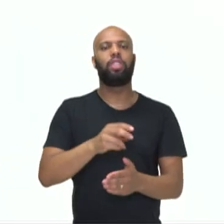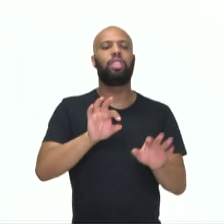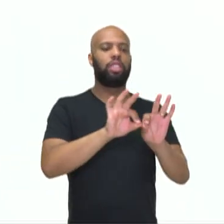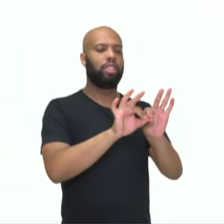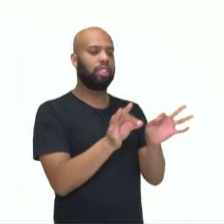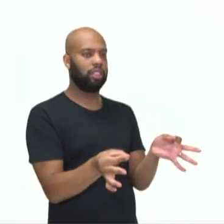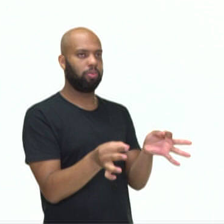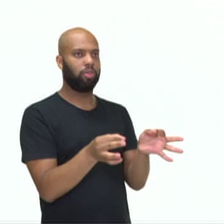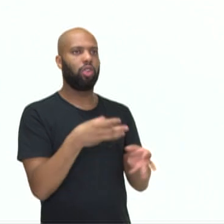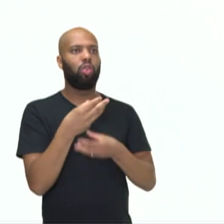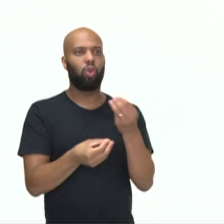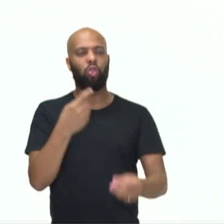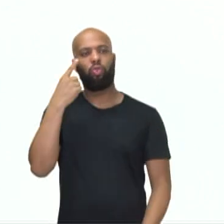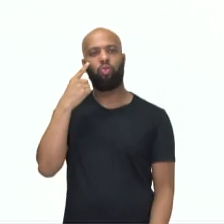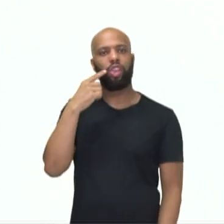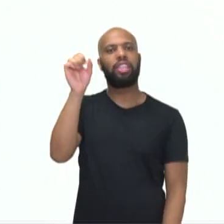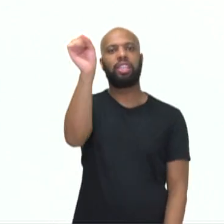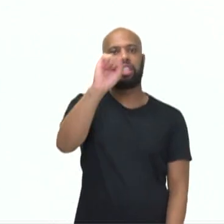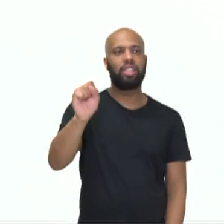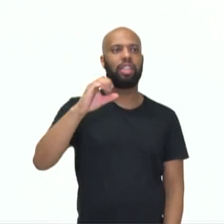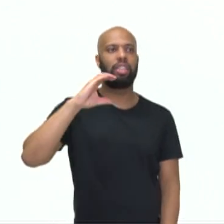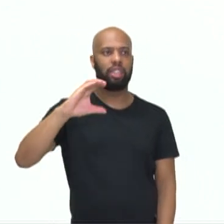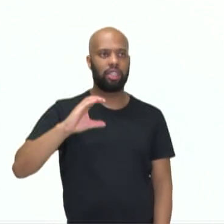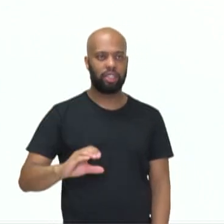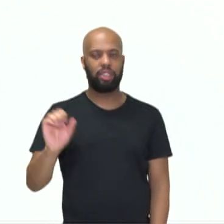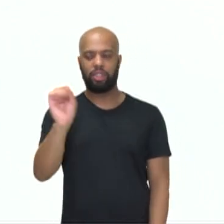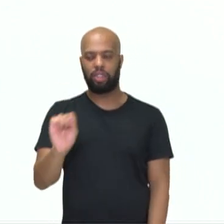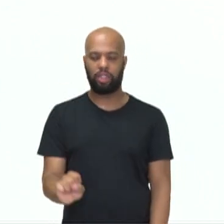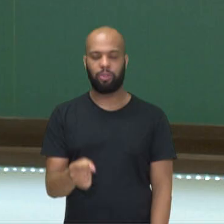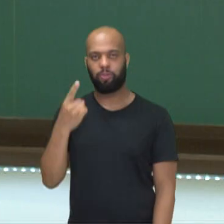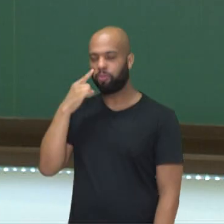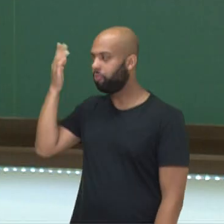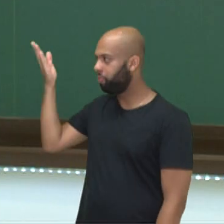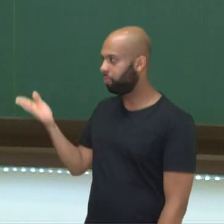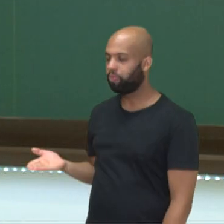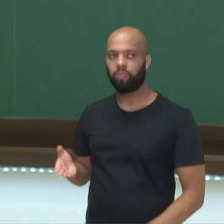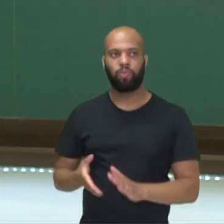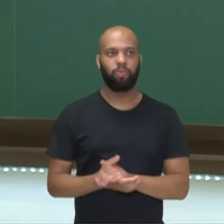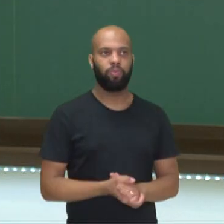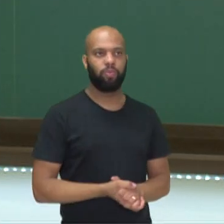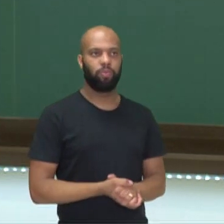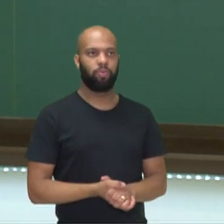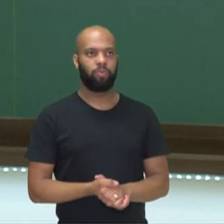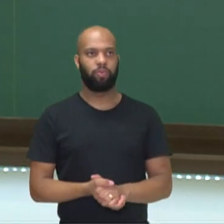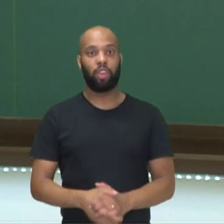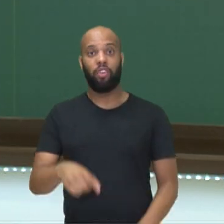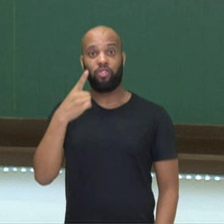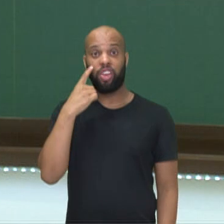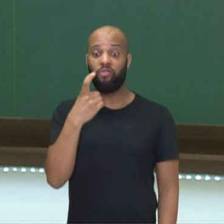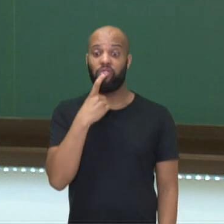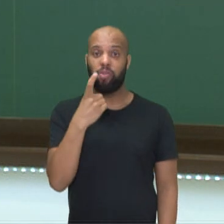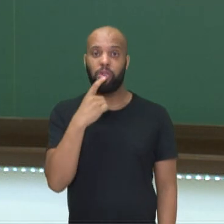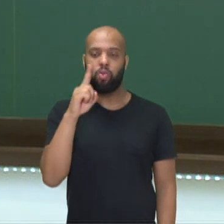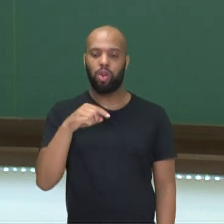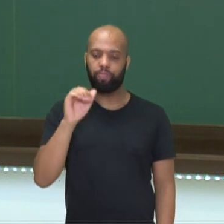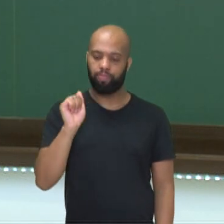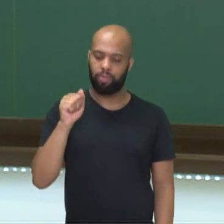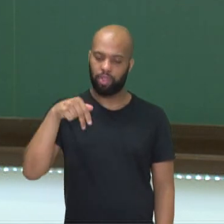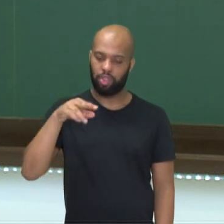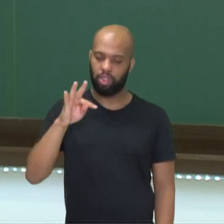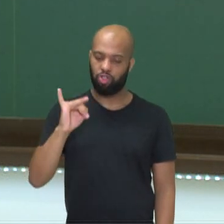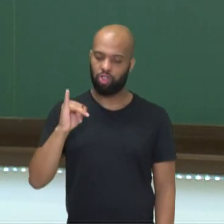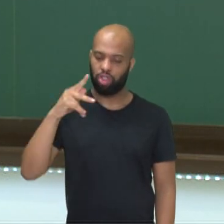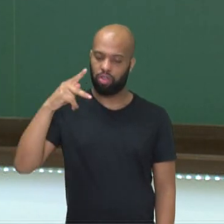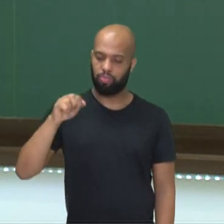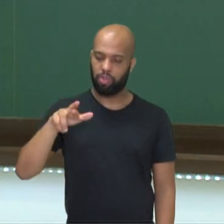simples. Então, ficou como? Simples, composta, composta, simples. E nós destacamos aqui o antiperíodo para você lembrar. Beleza?